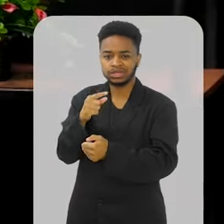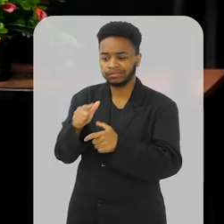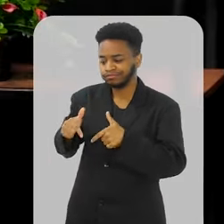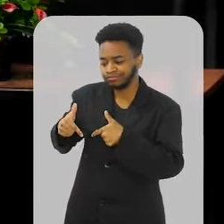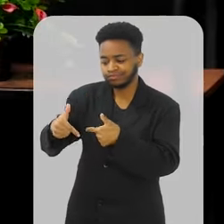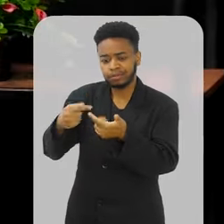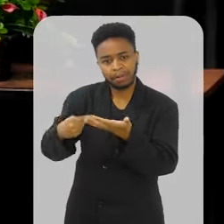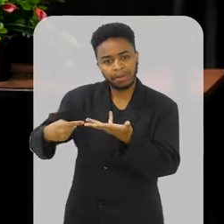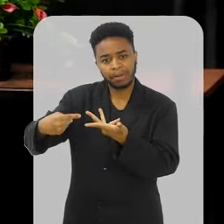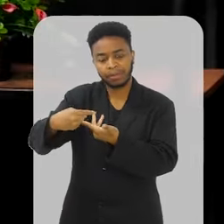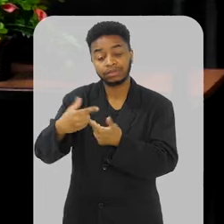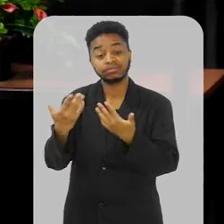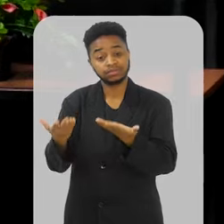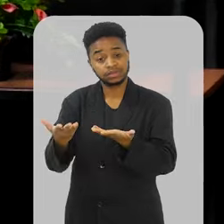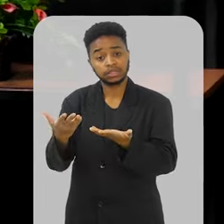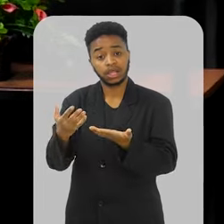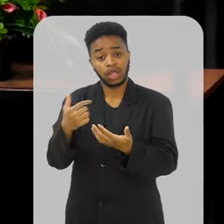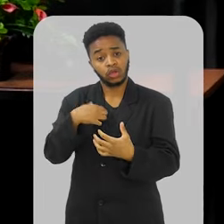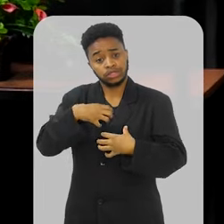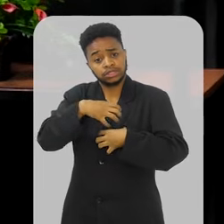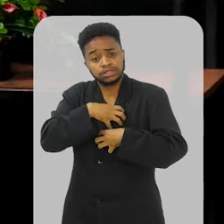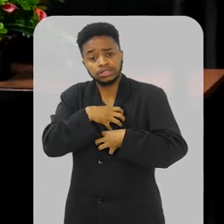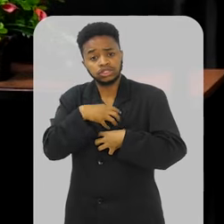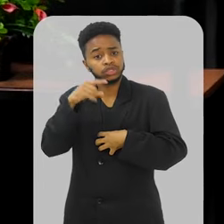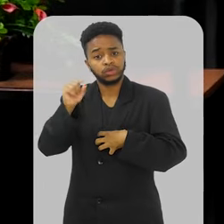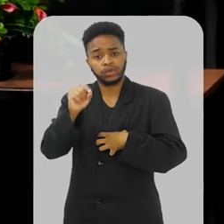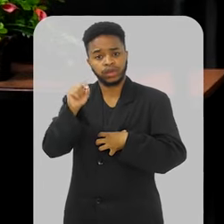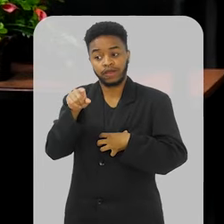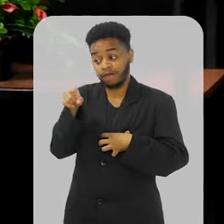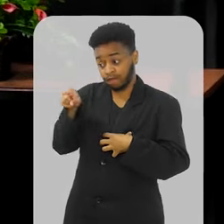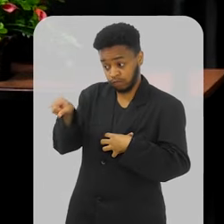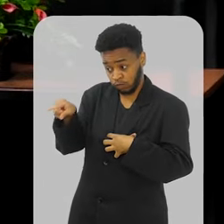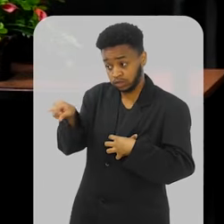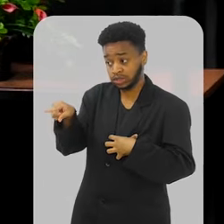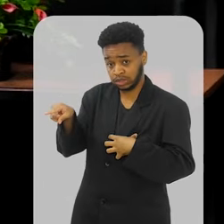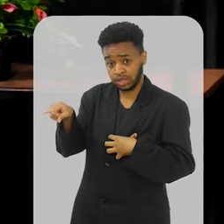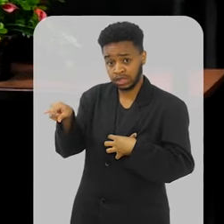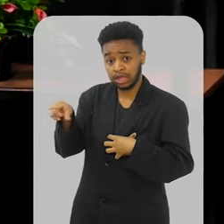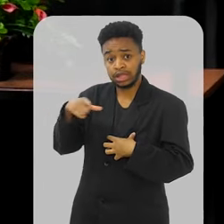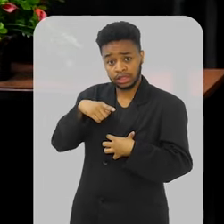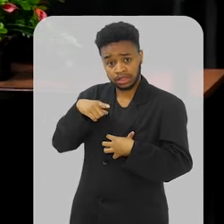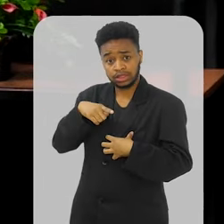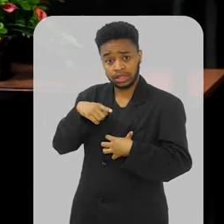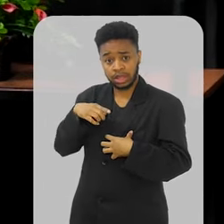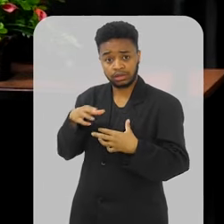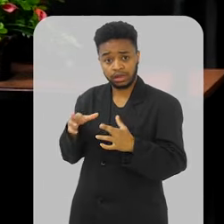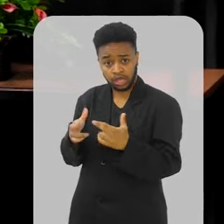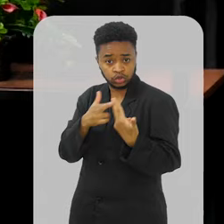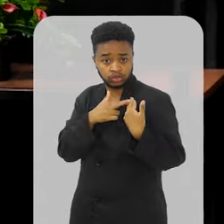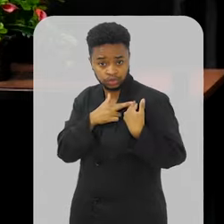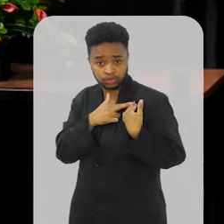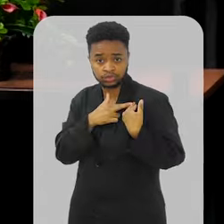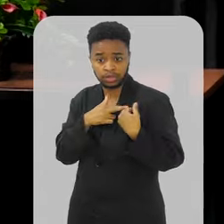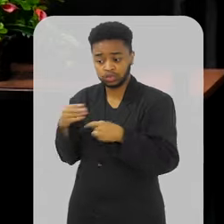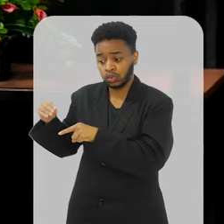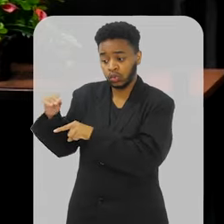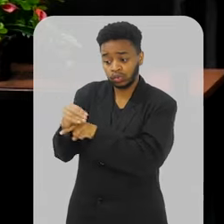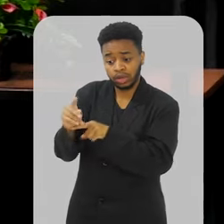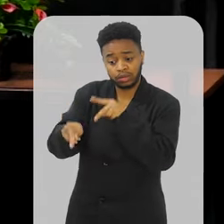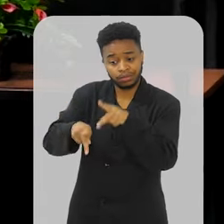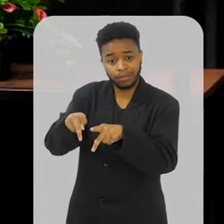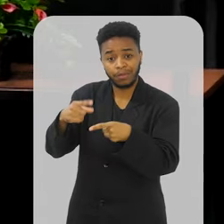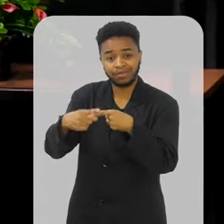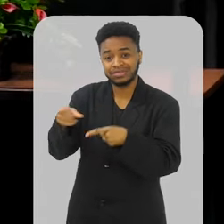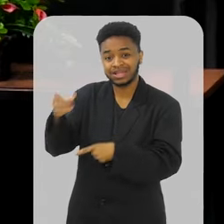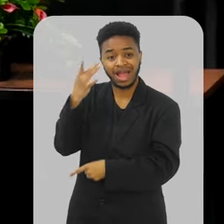dar conta de tudo e ali eu senti falar no no meu coração você é chamado ser esse pastor para esse rebanho que